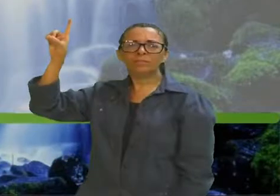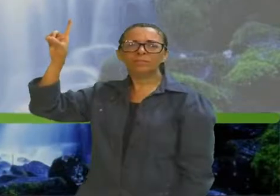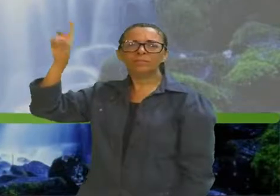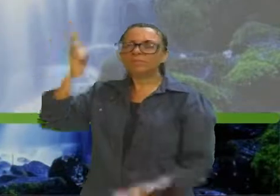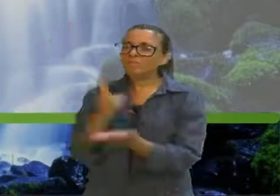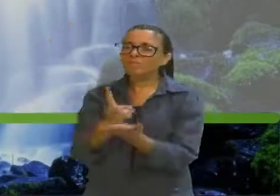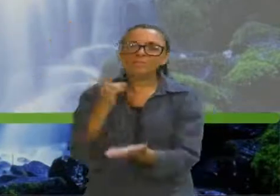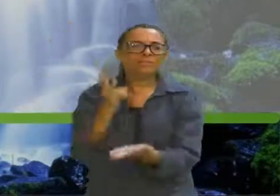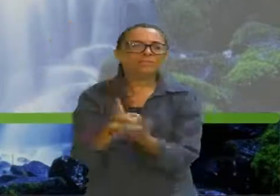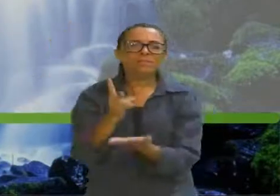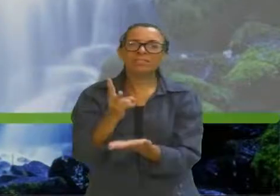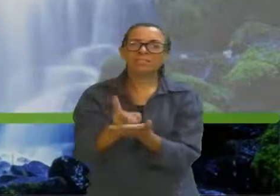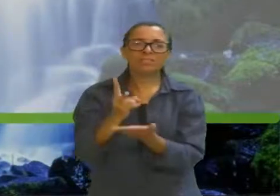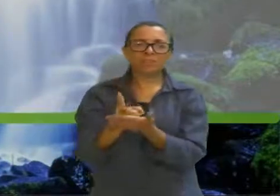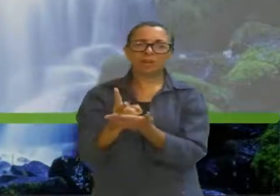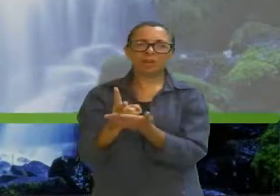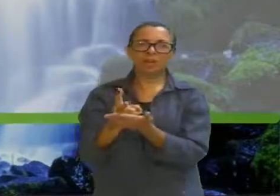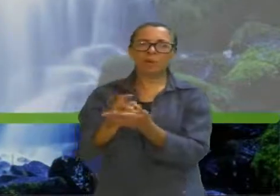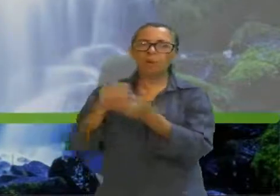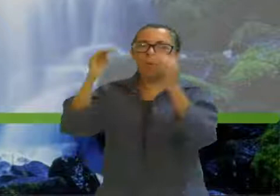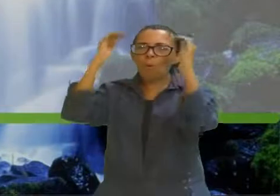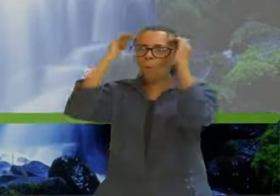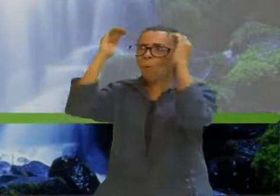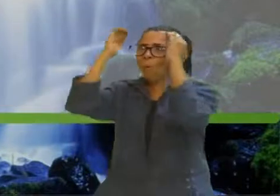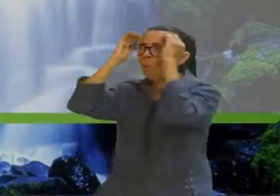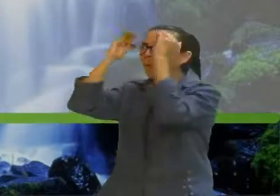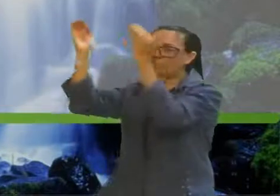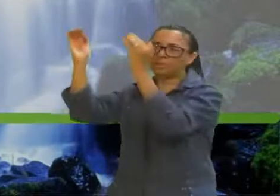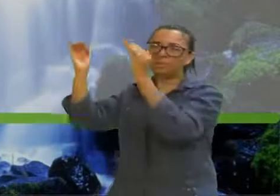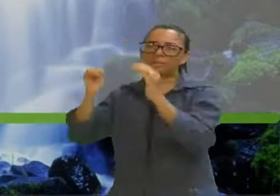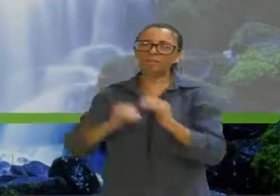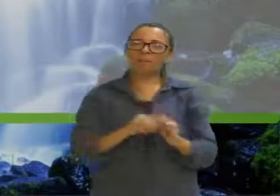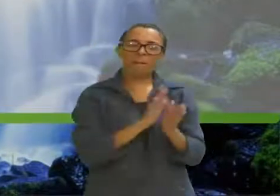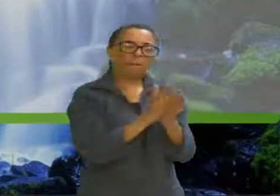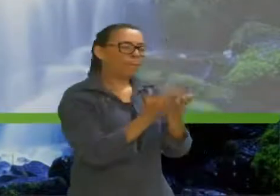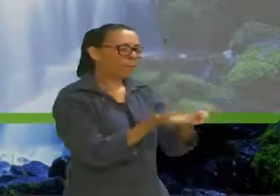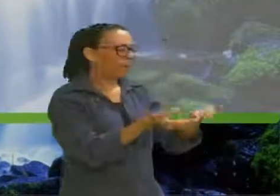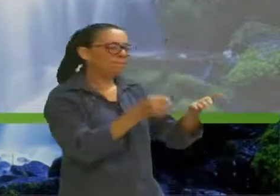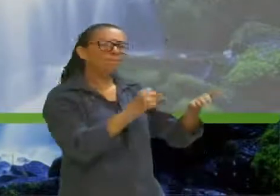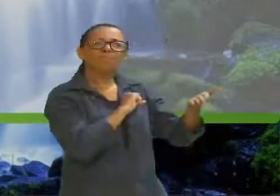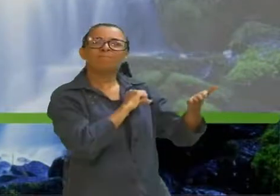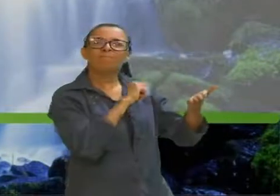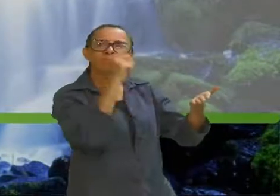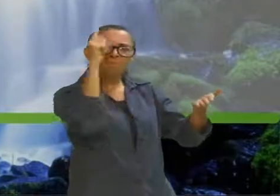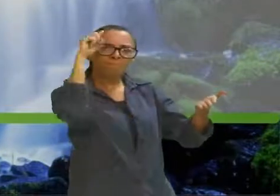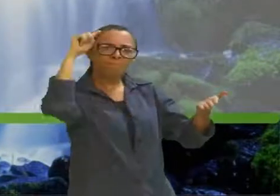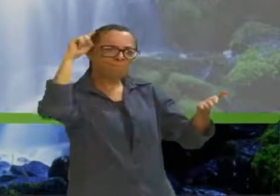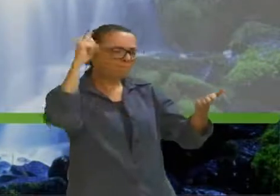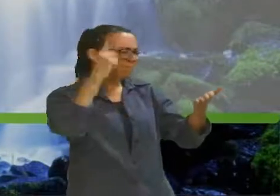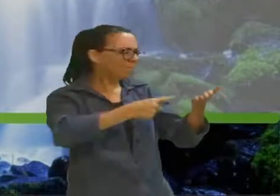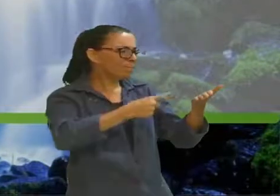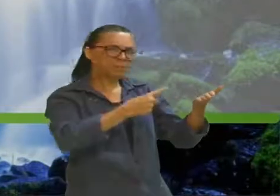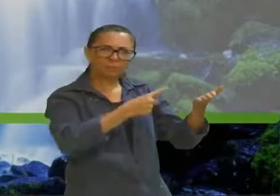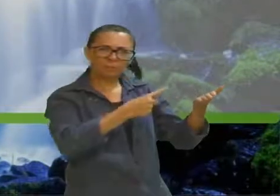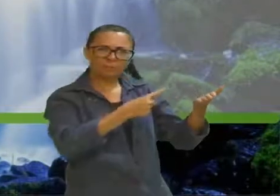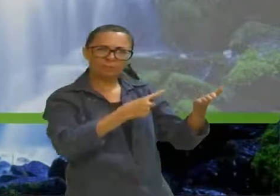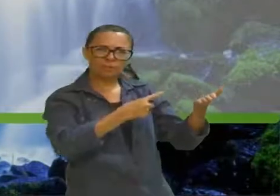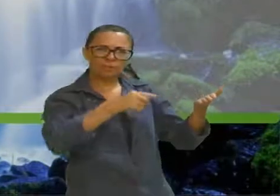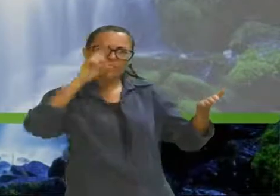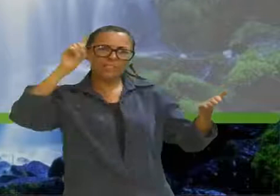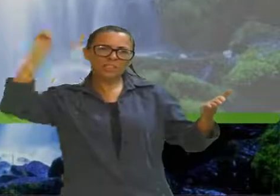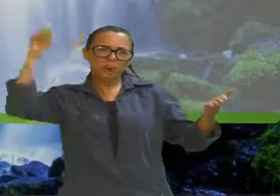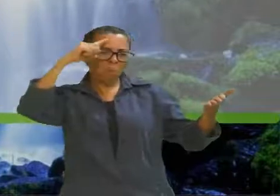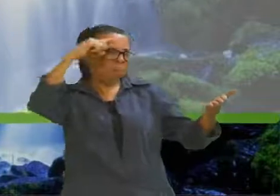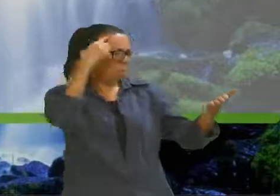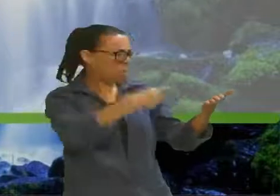Amo a Deus sobre todas as coisas. Eu preciso amar a Deus sobre todas as coisas. Então, se eu amar a Deus sobre todas as coisas,